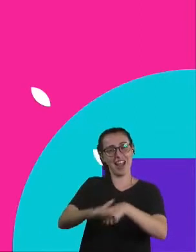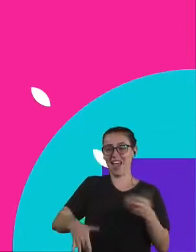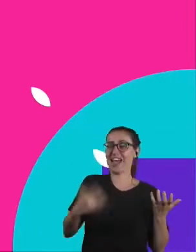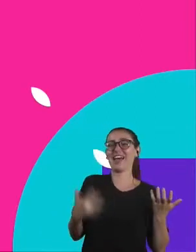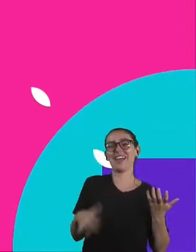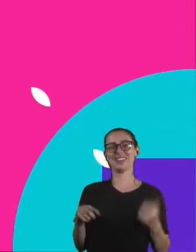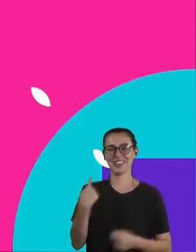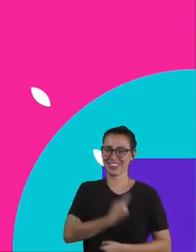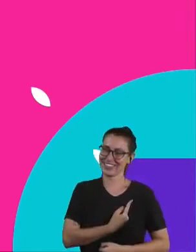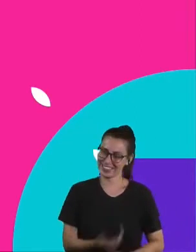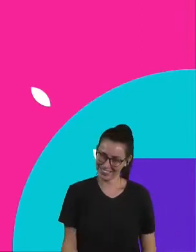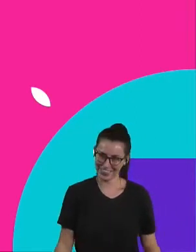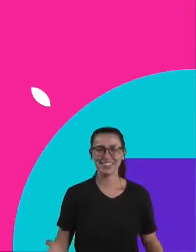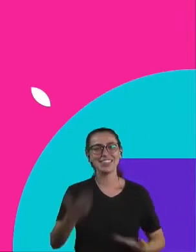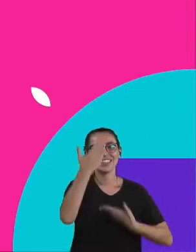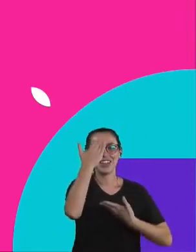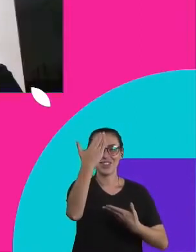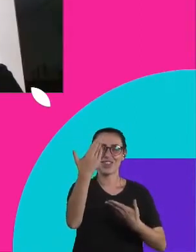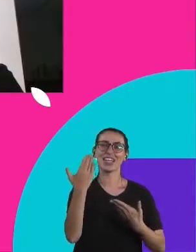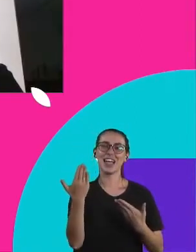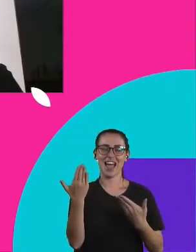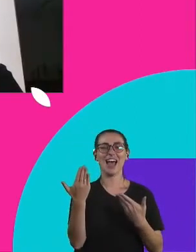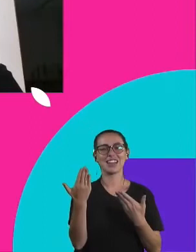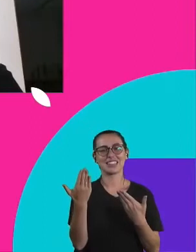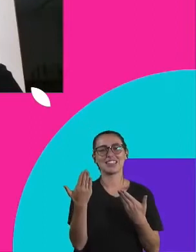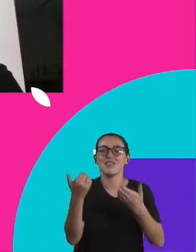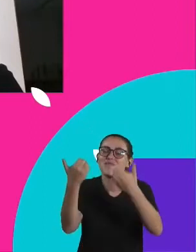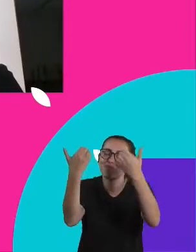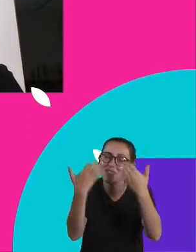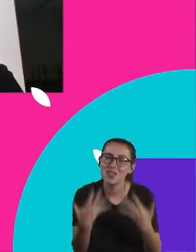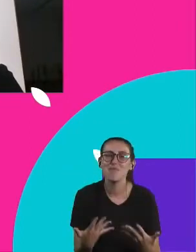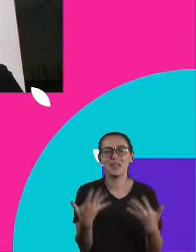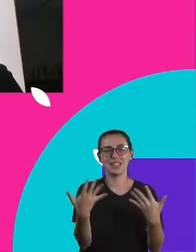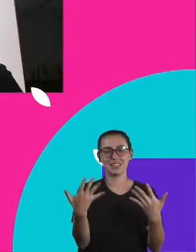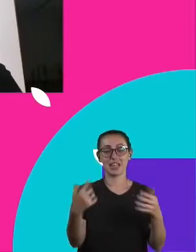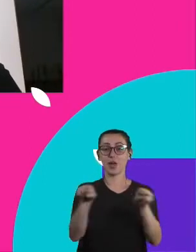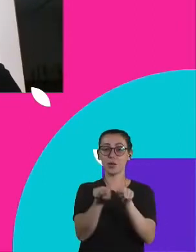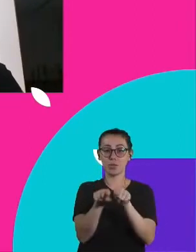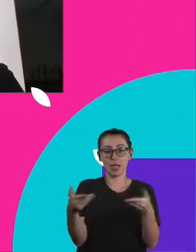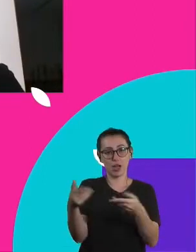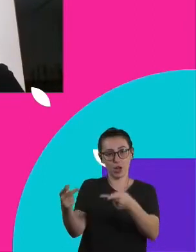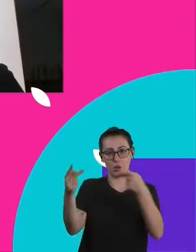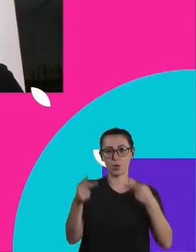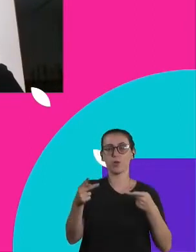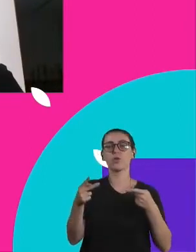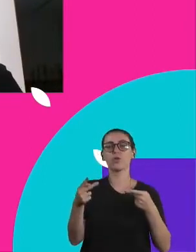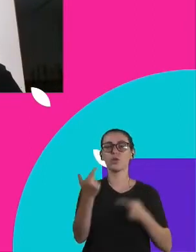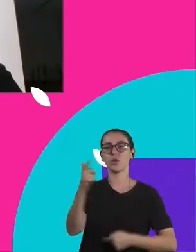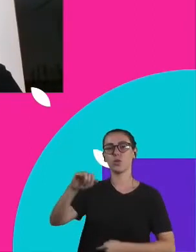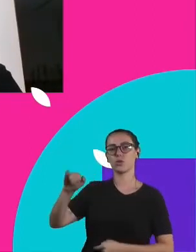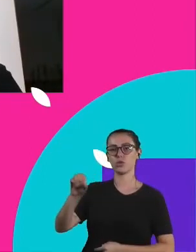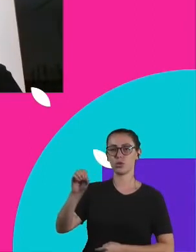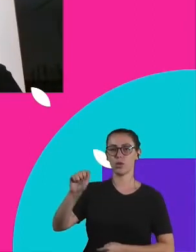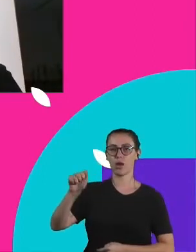mão para a gente. Obrigada, Celso, pela generosidade dessa partilha. Vou passar agora para o Joaquim, então, a bola para